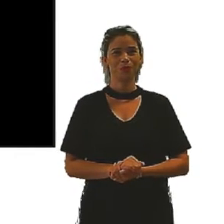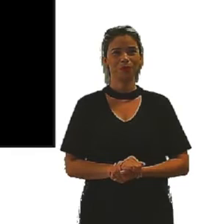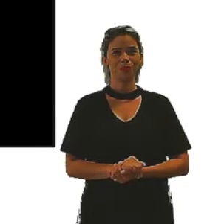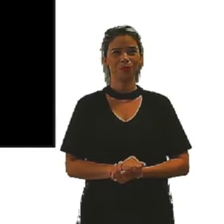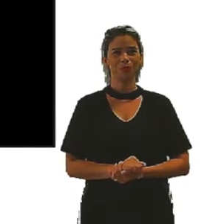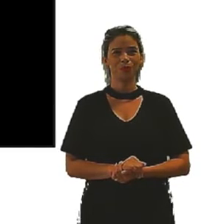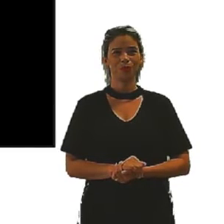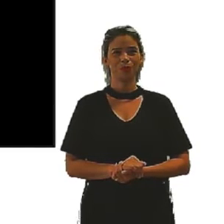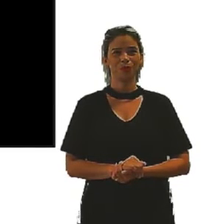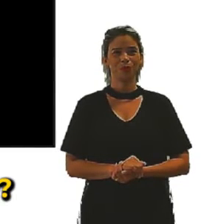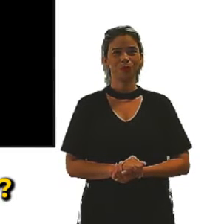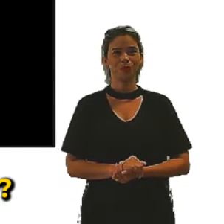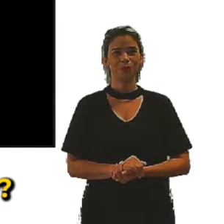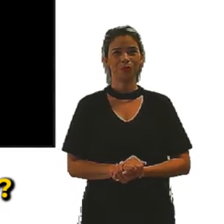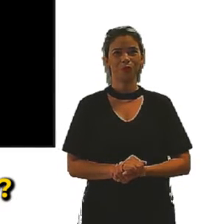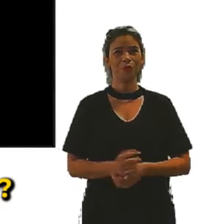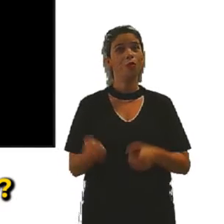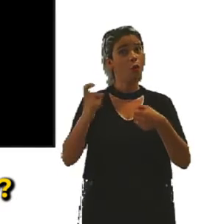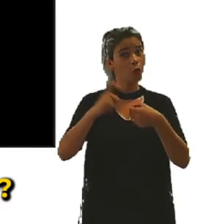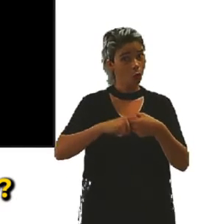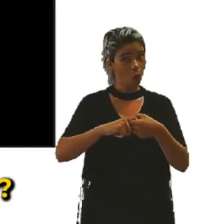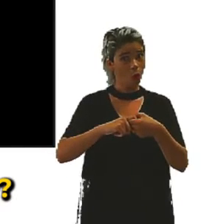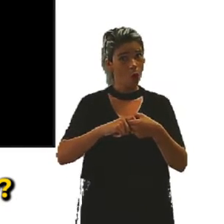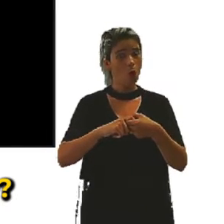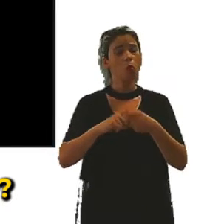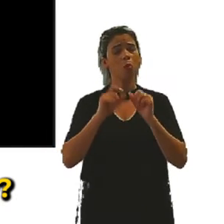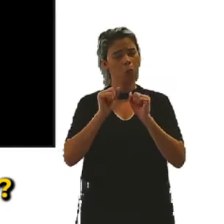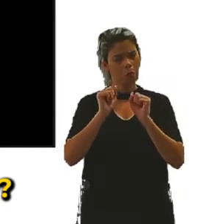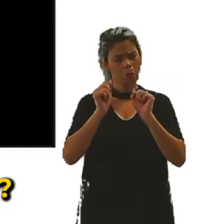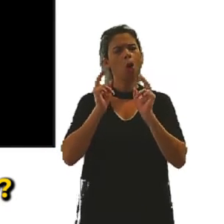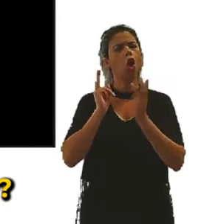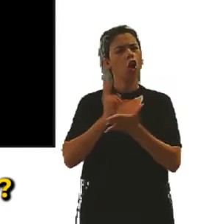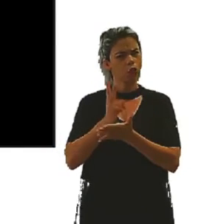Voltou, professora. Estou no ar? Agora voltou, pode continuar.